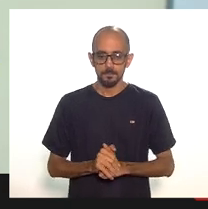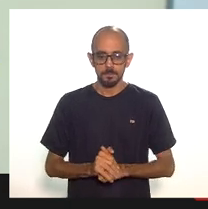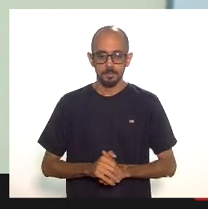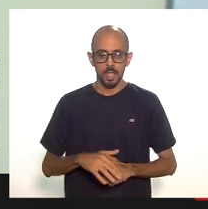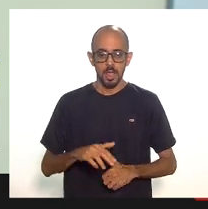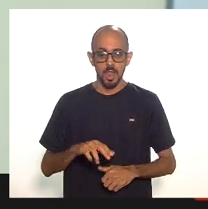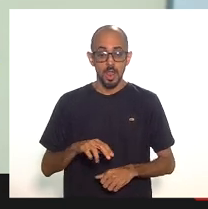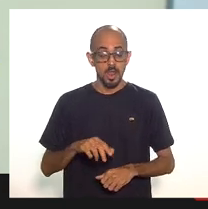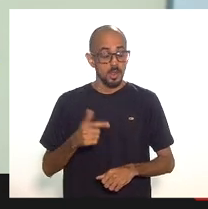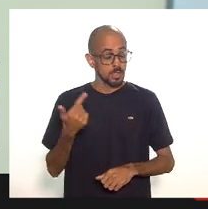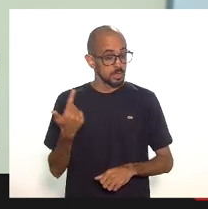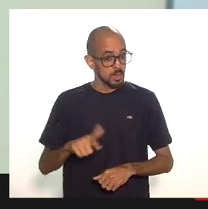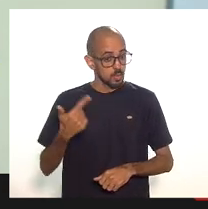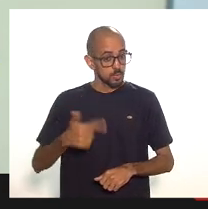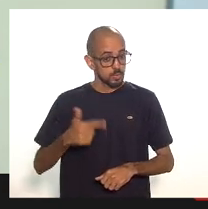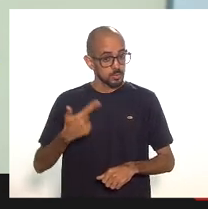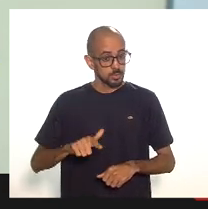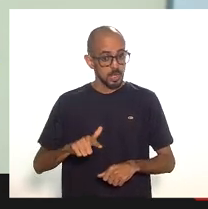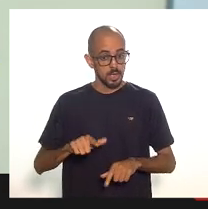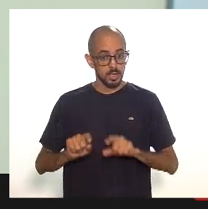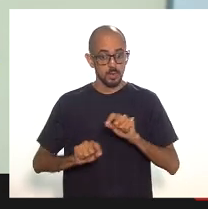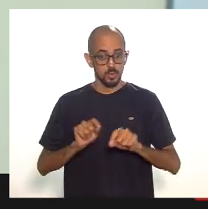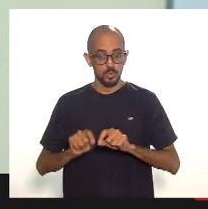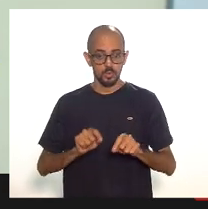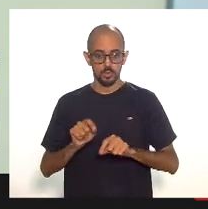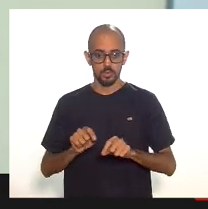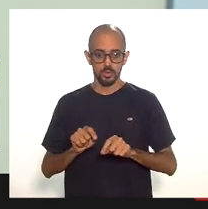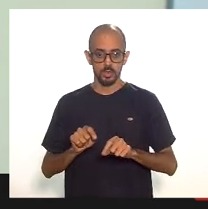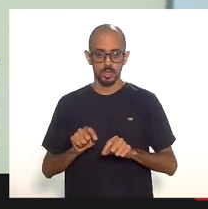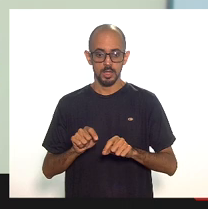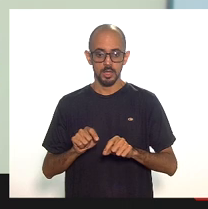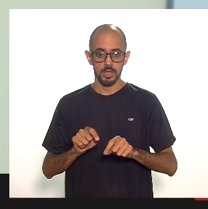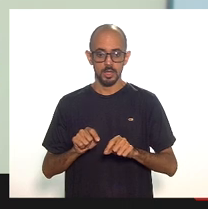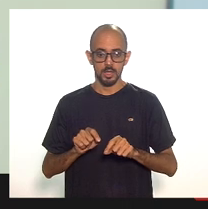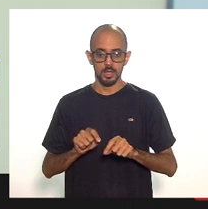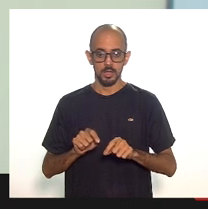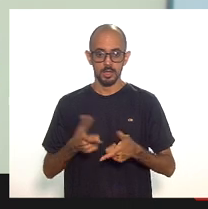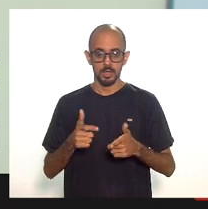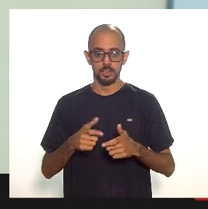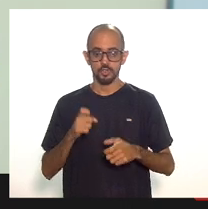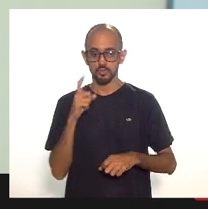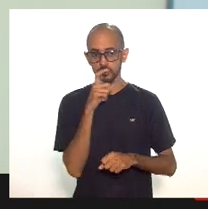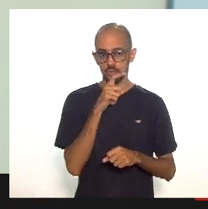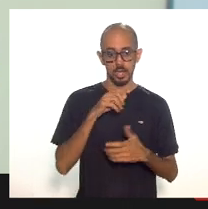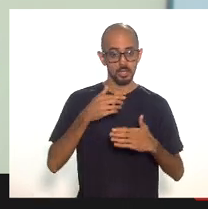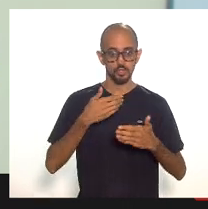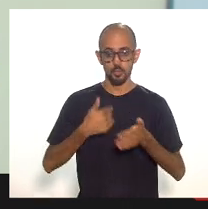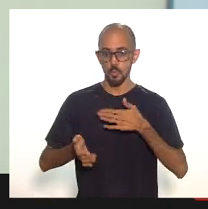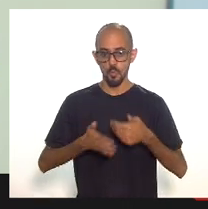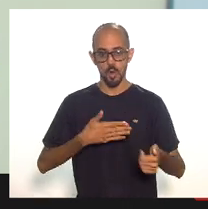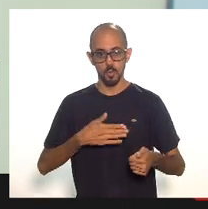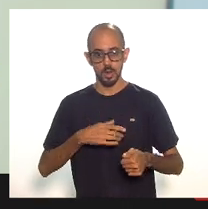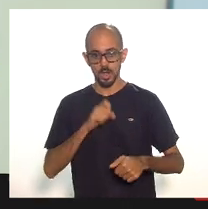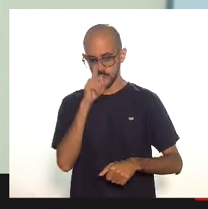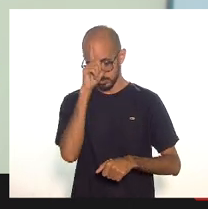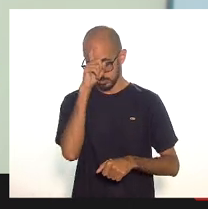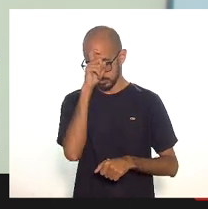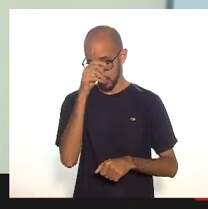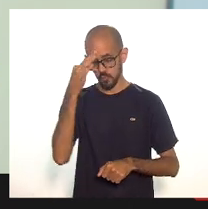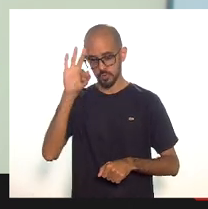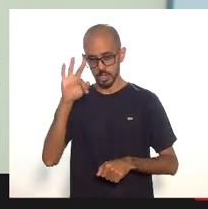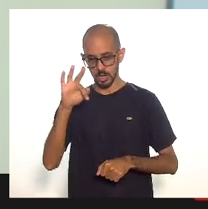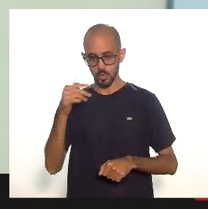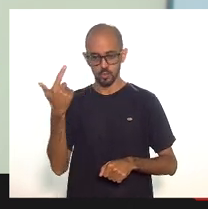não existe estadualização alguma em nenhum hospital federal. Não